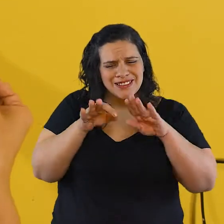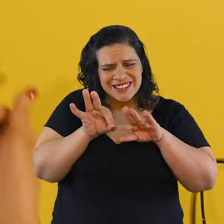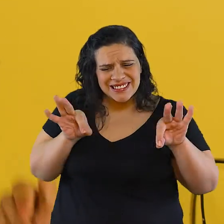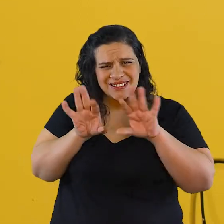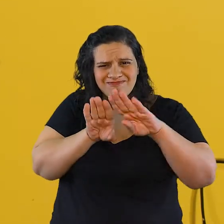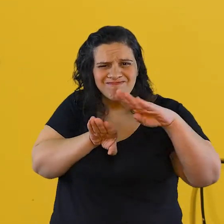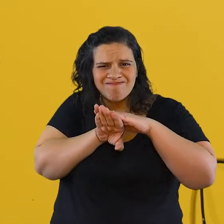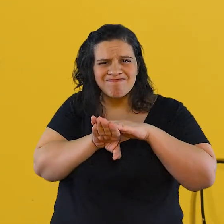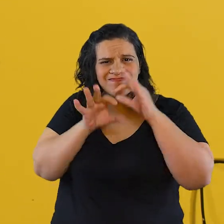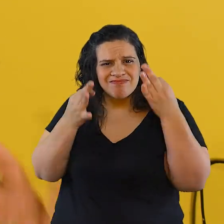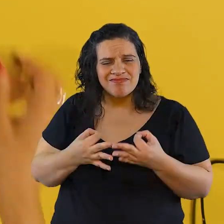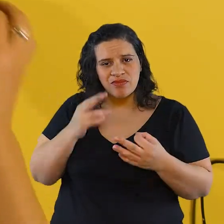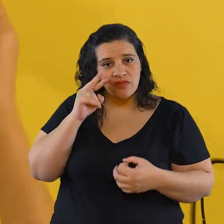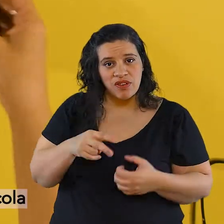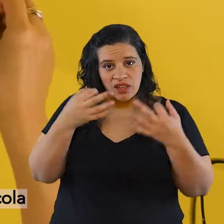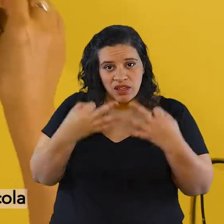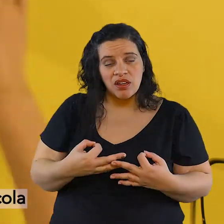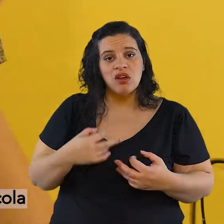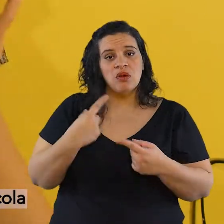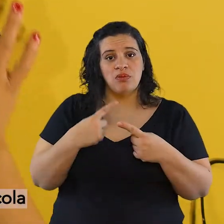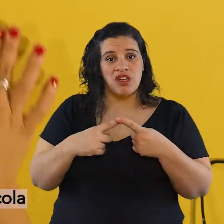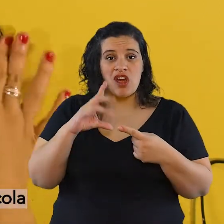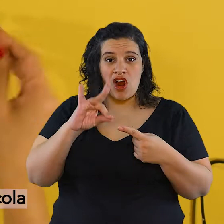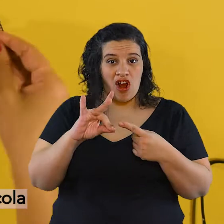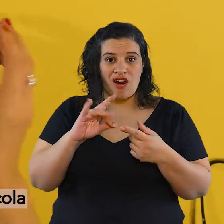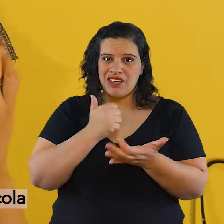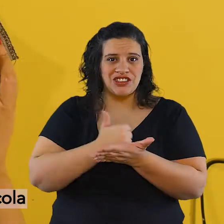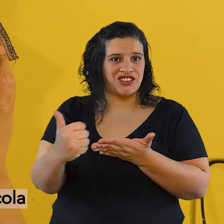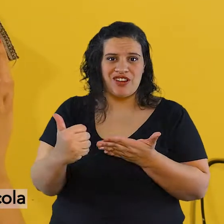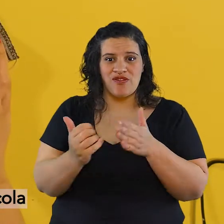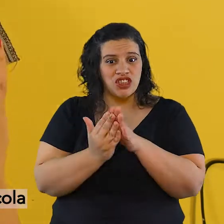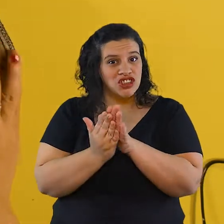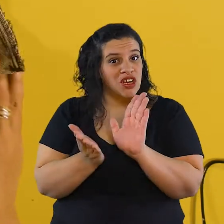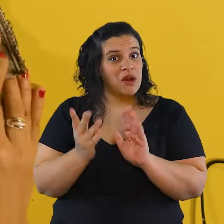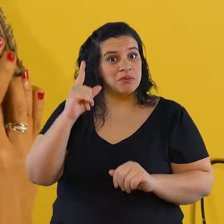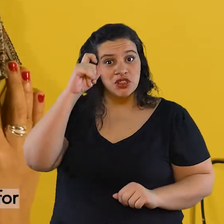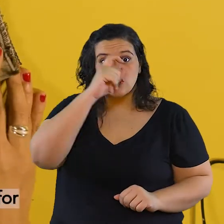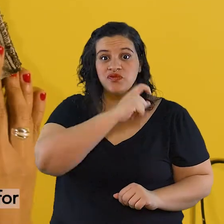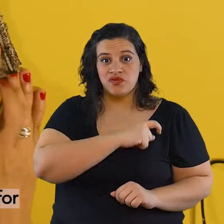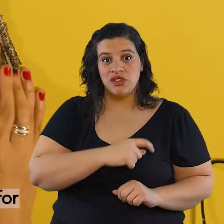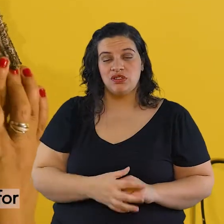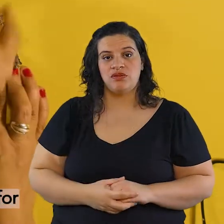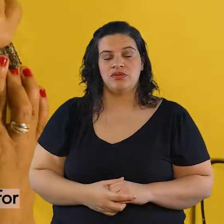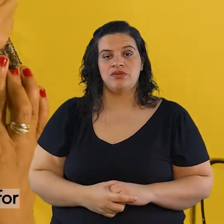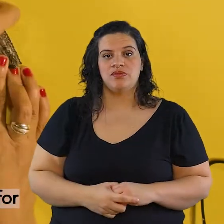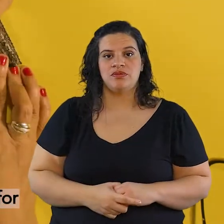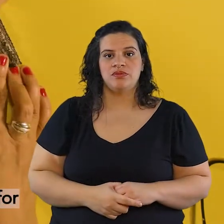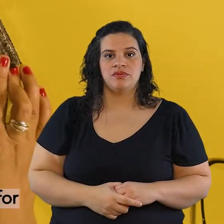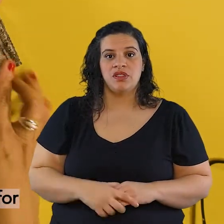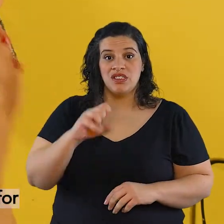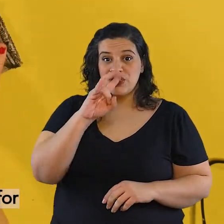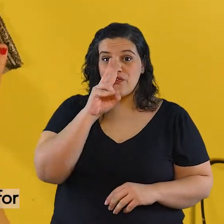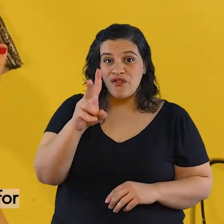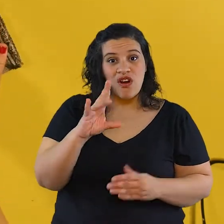essa parte virada para fora. Então, é legal checar antes, porque depois tirar a cola é um pouco mais complicado.